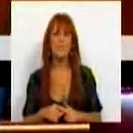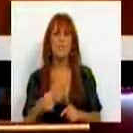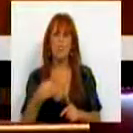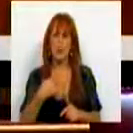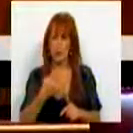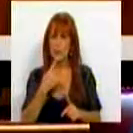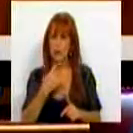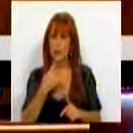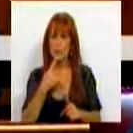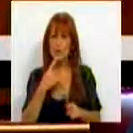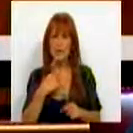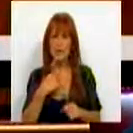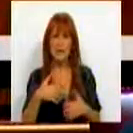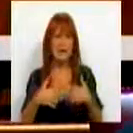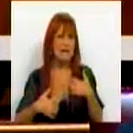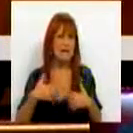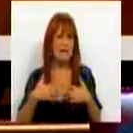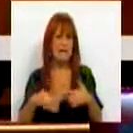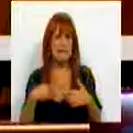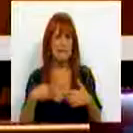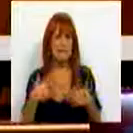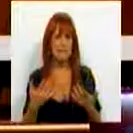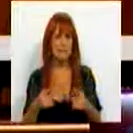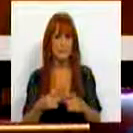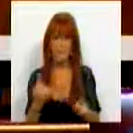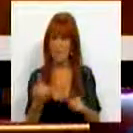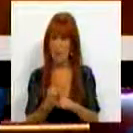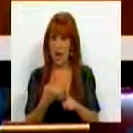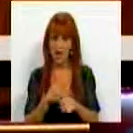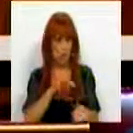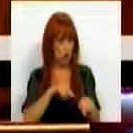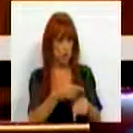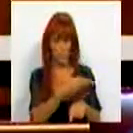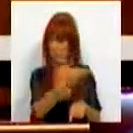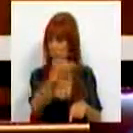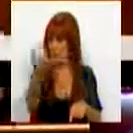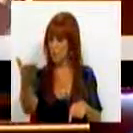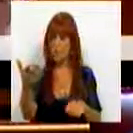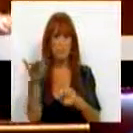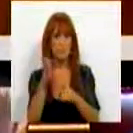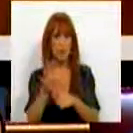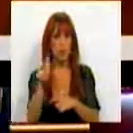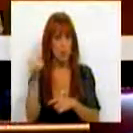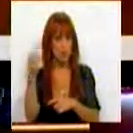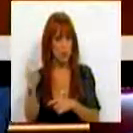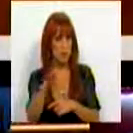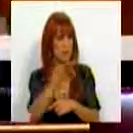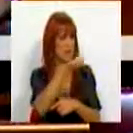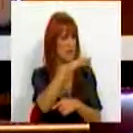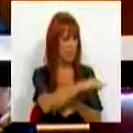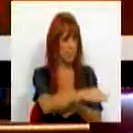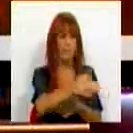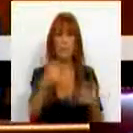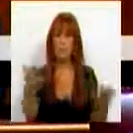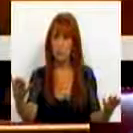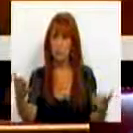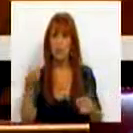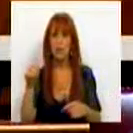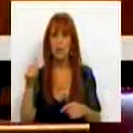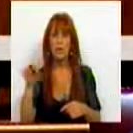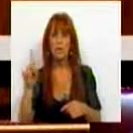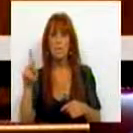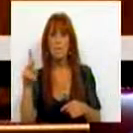eu percebo a apreensão que vários dos senhores deputados, designadamente o Bloco de Esquerda, o PCP, o